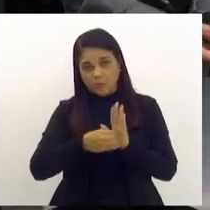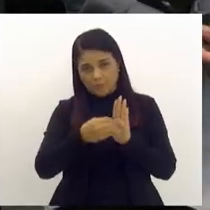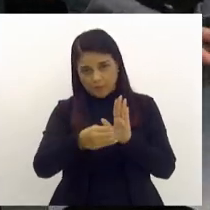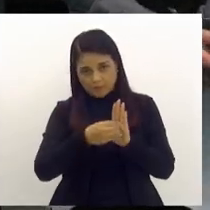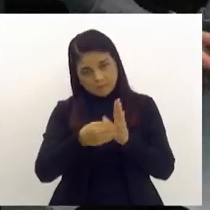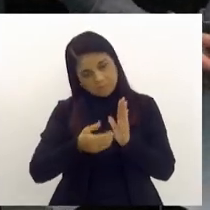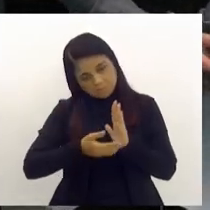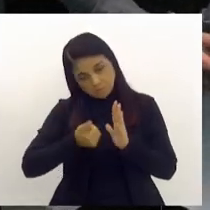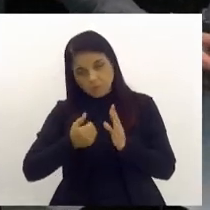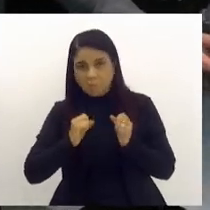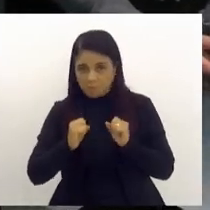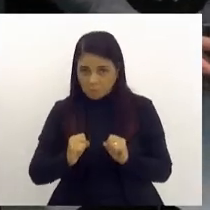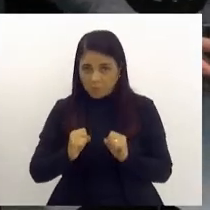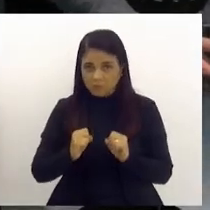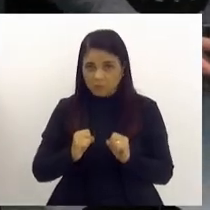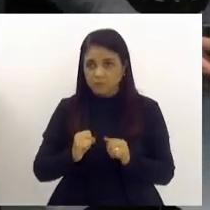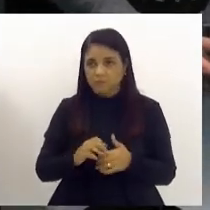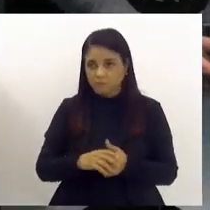O quê?